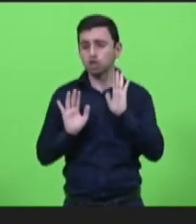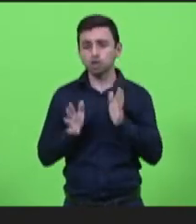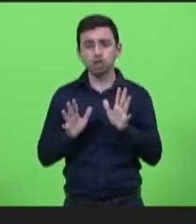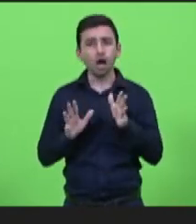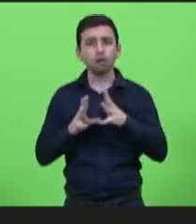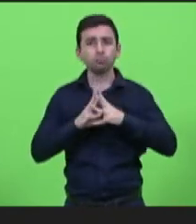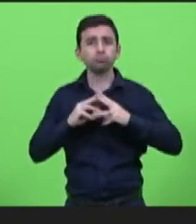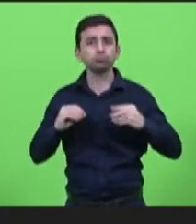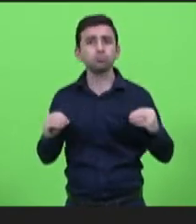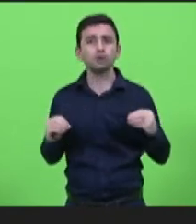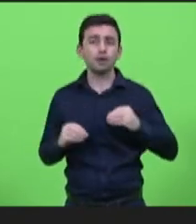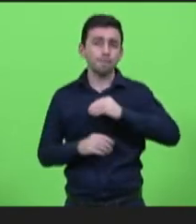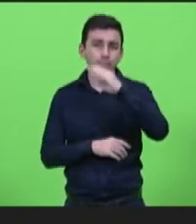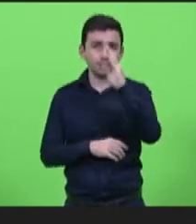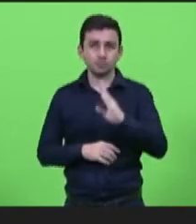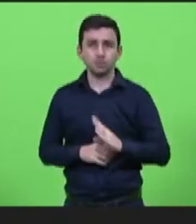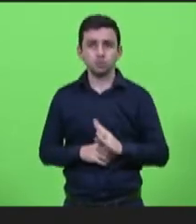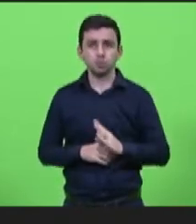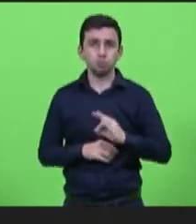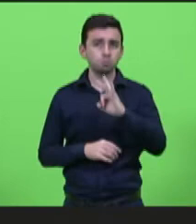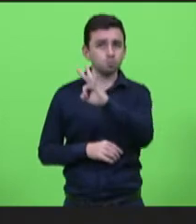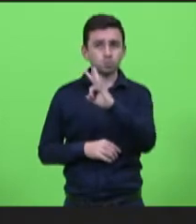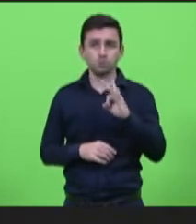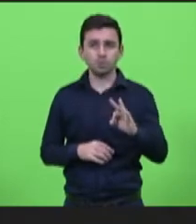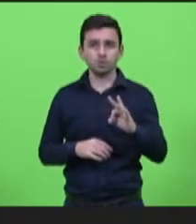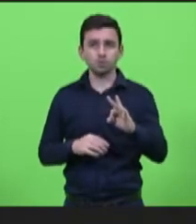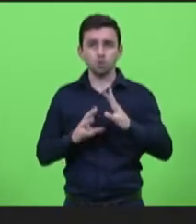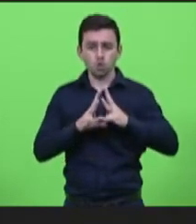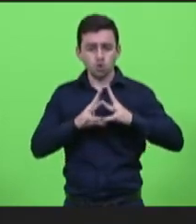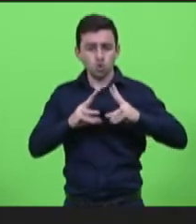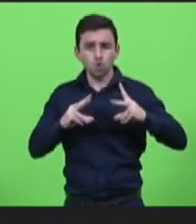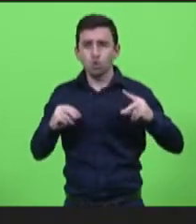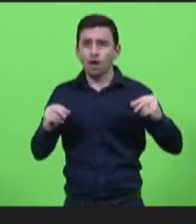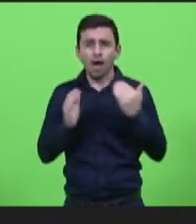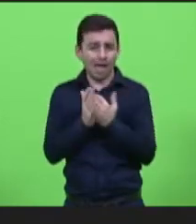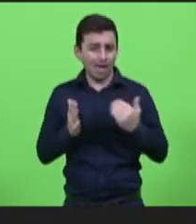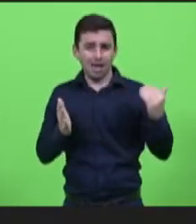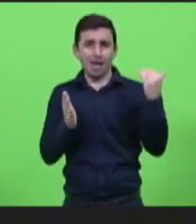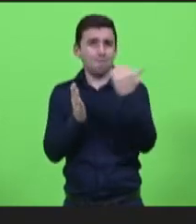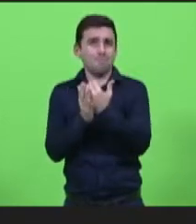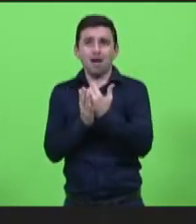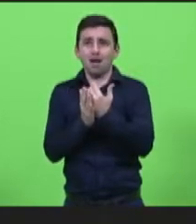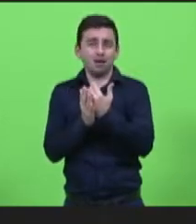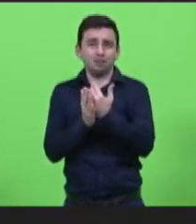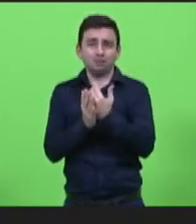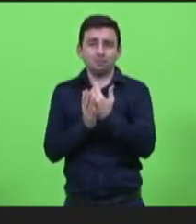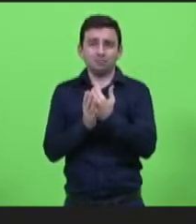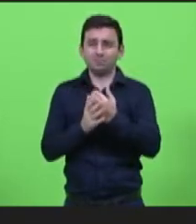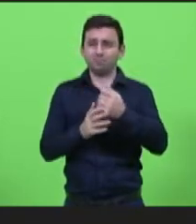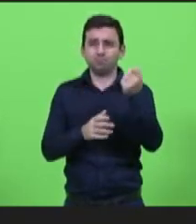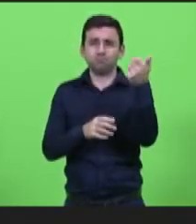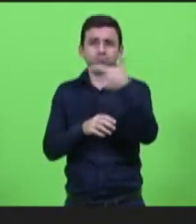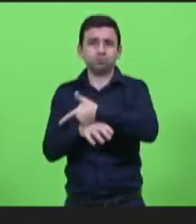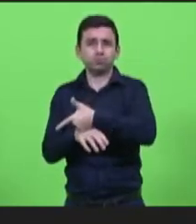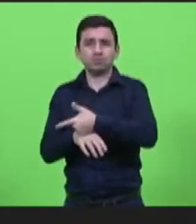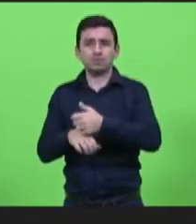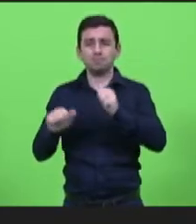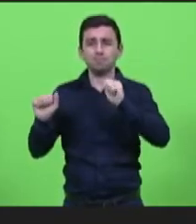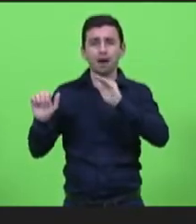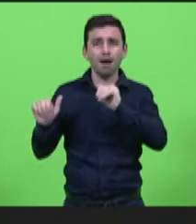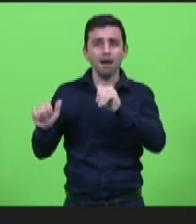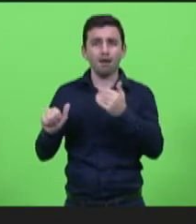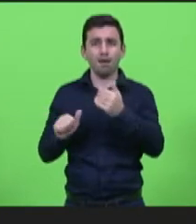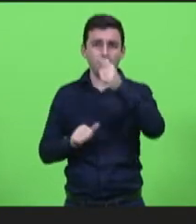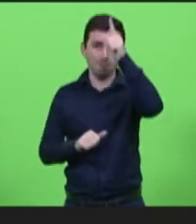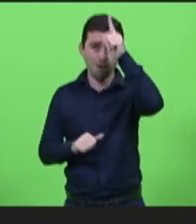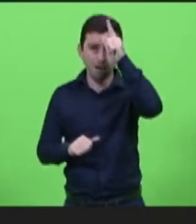O Brasil está com um percentual de cura acima de países como Itália, França, Espanha, Alemanha. Ou seja, somos diferentes, nós somos outro